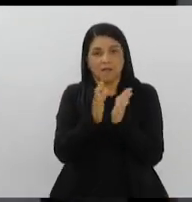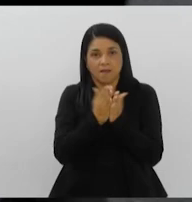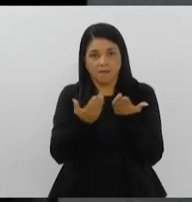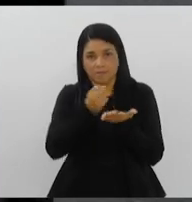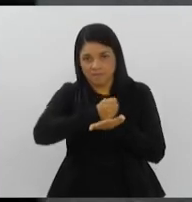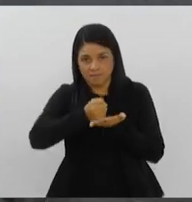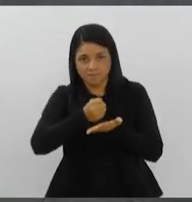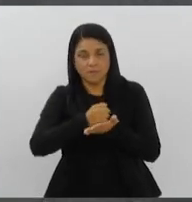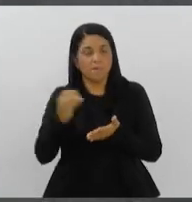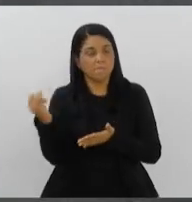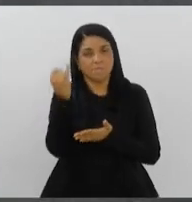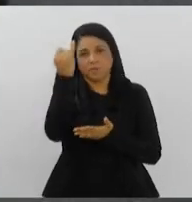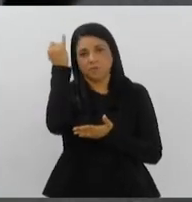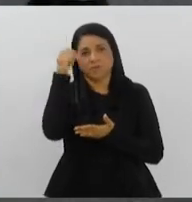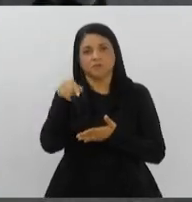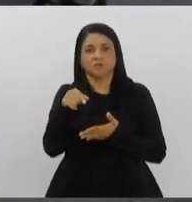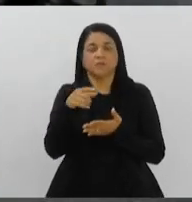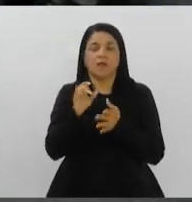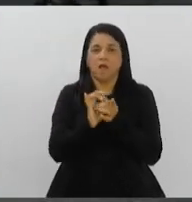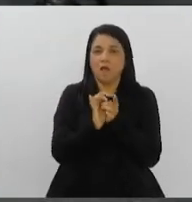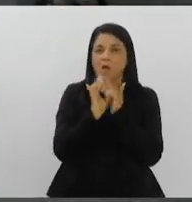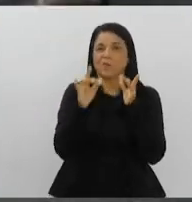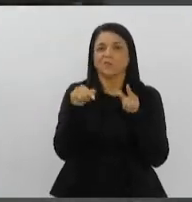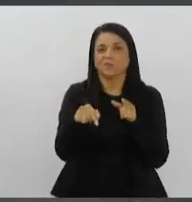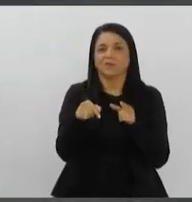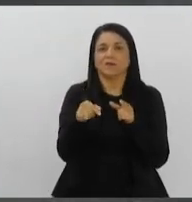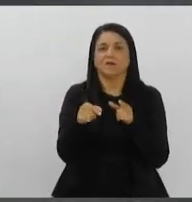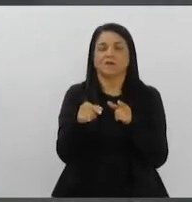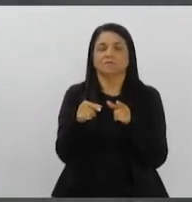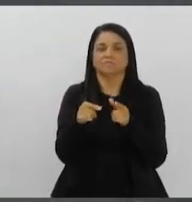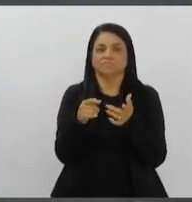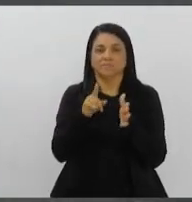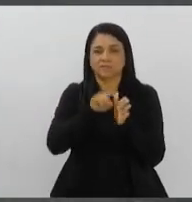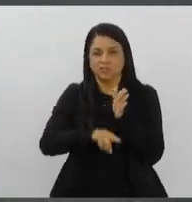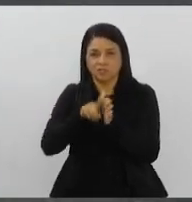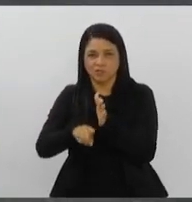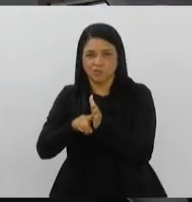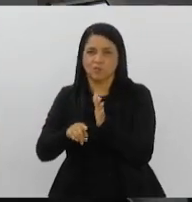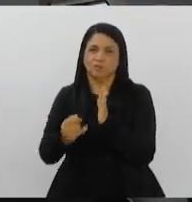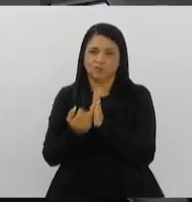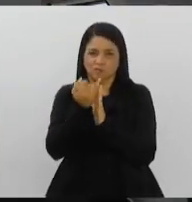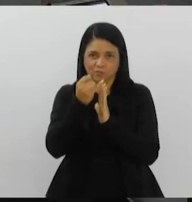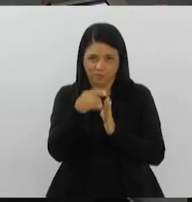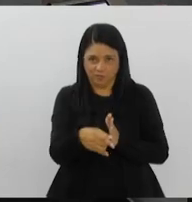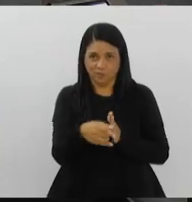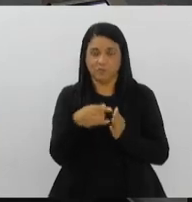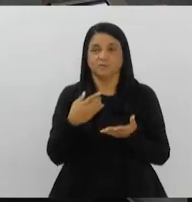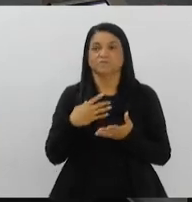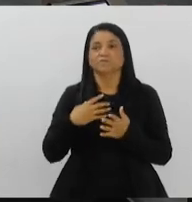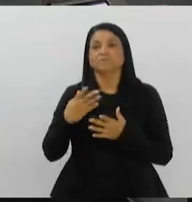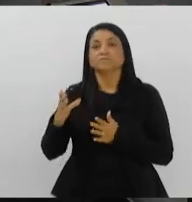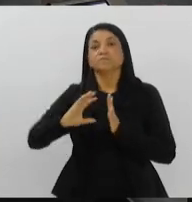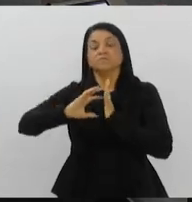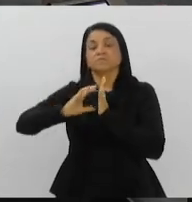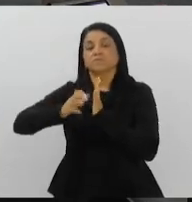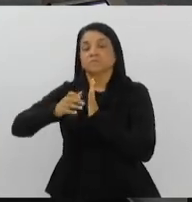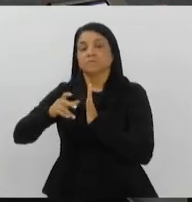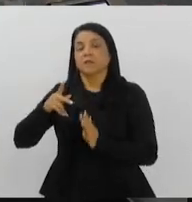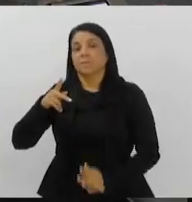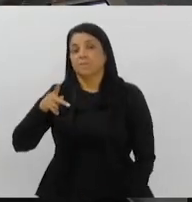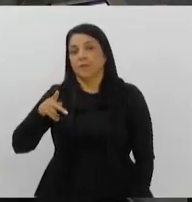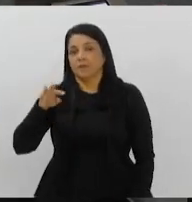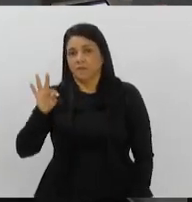é fundamental para que se autorize essa renúncia fiscal. Muito obrigada. Caminhar pelo PT, presidente.